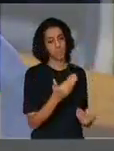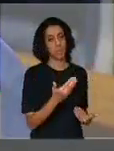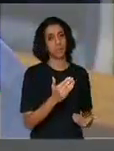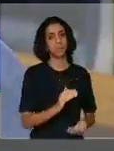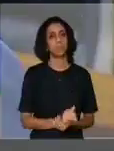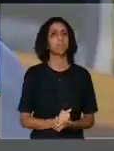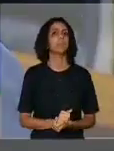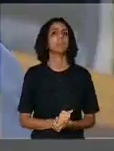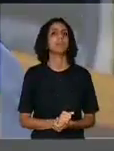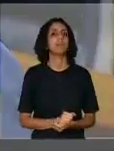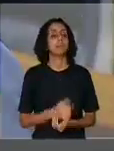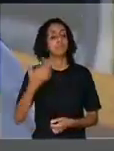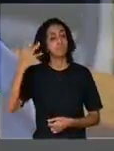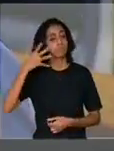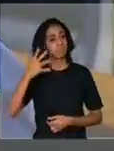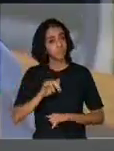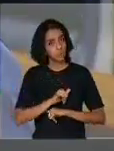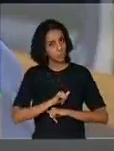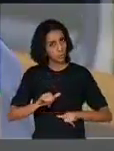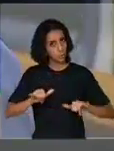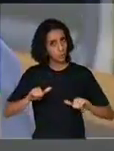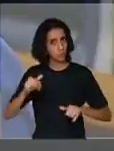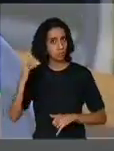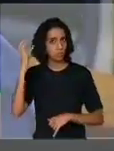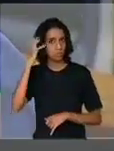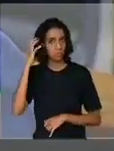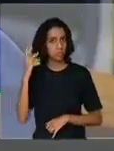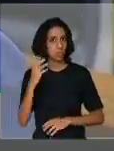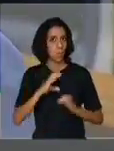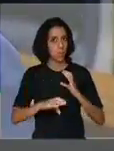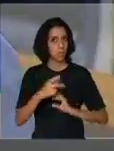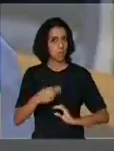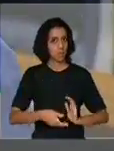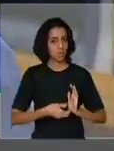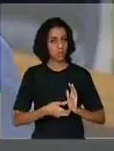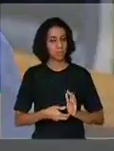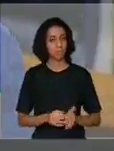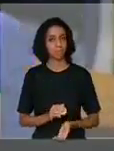divulgação nos meios de comunicação dessa casa e na Voz do Brasil. Parabéns aos agricultores do Acre.